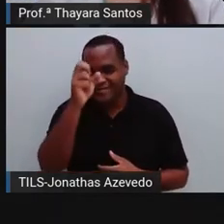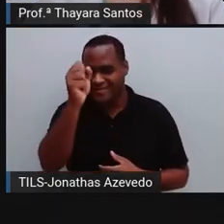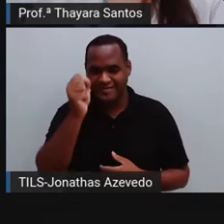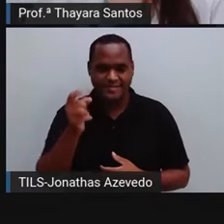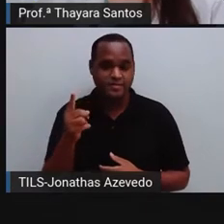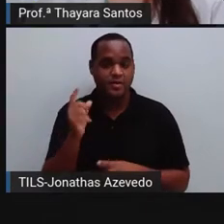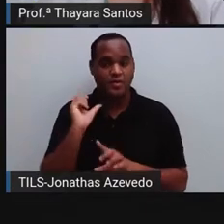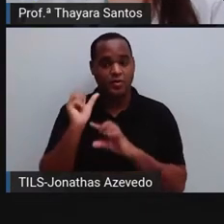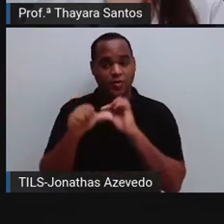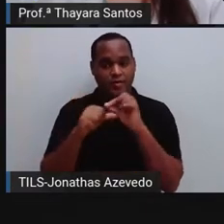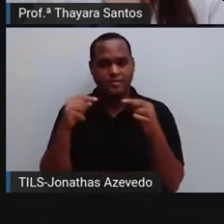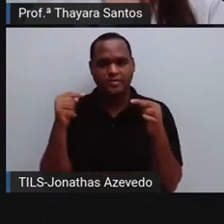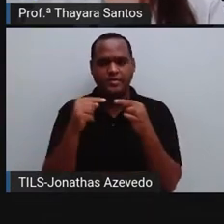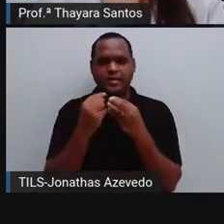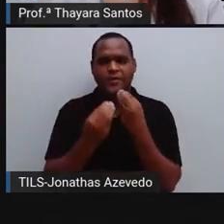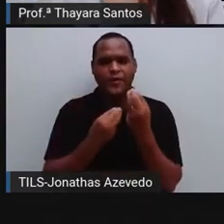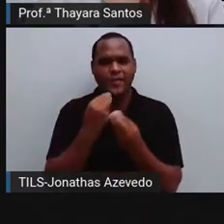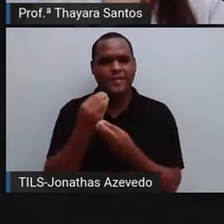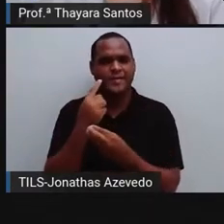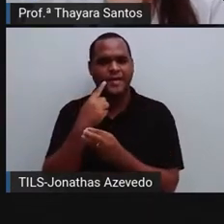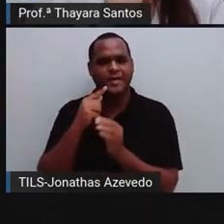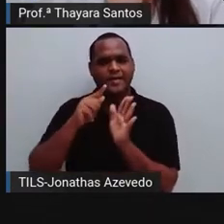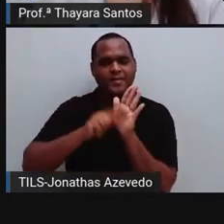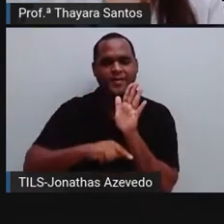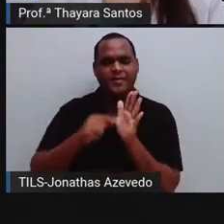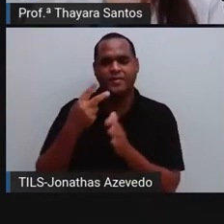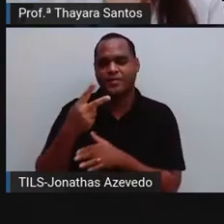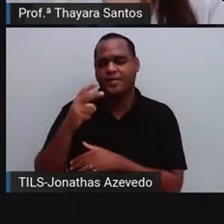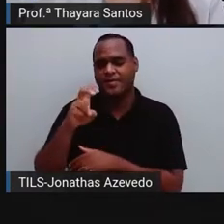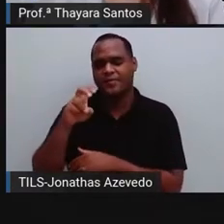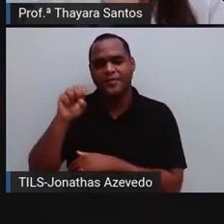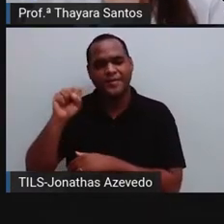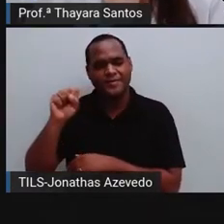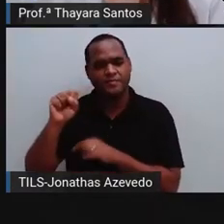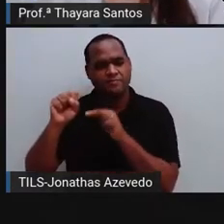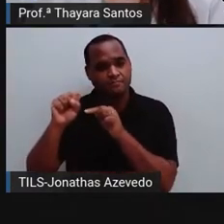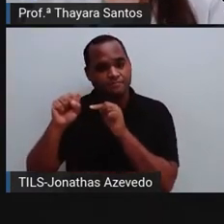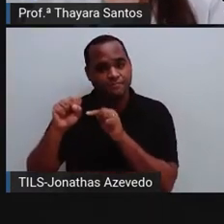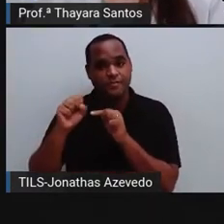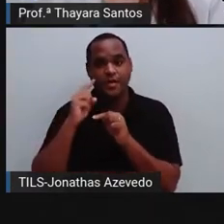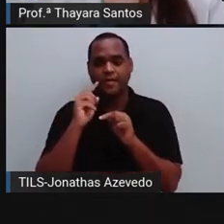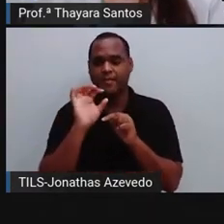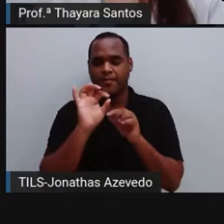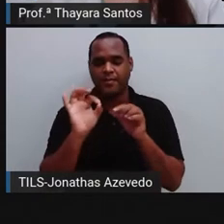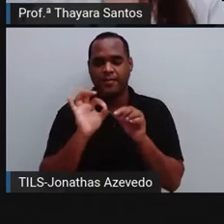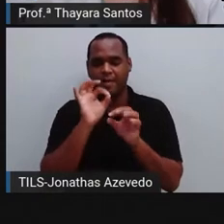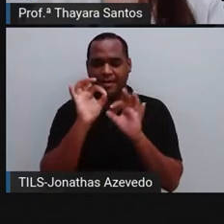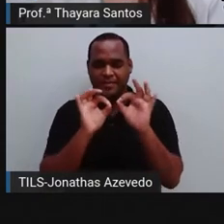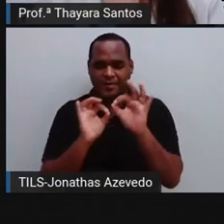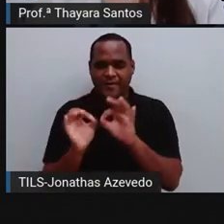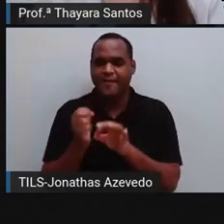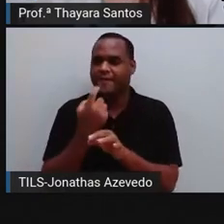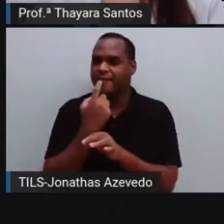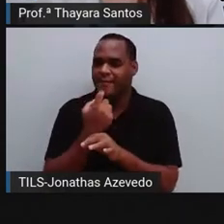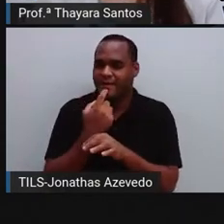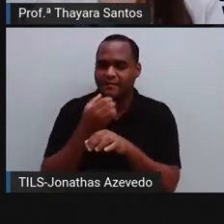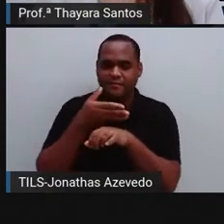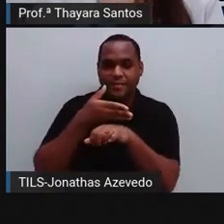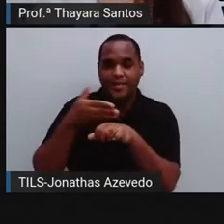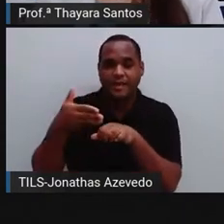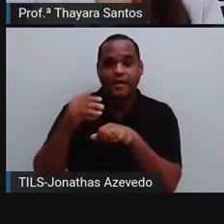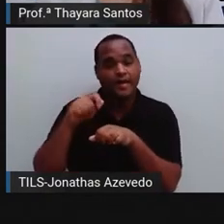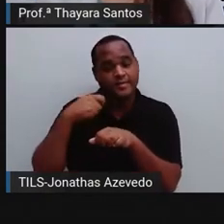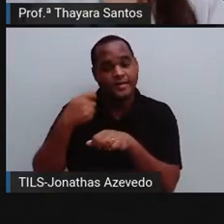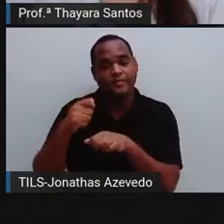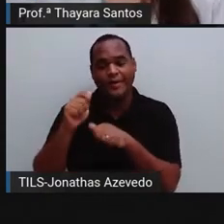Pronto. A temperatura nesse caso aqui está em menos 258. Cada bolinha dessas aqui, tanto vermelhas quanto brancas,